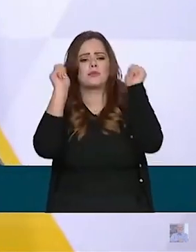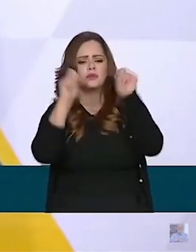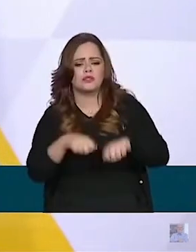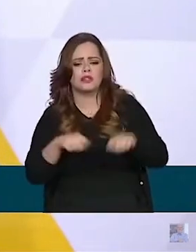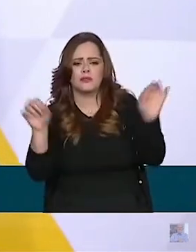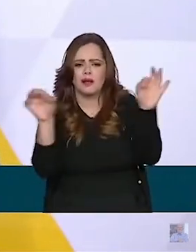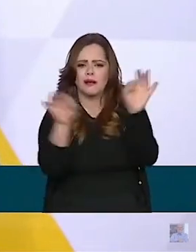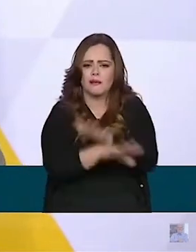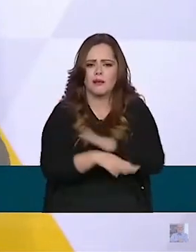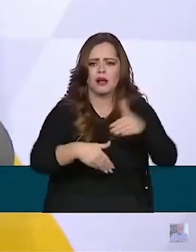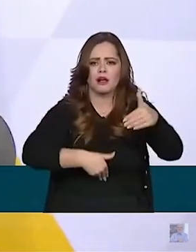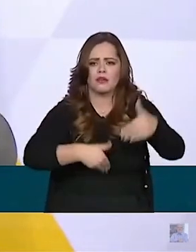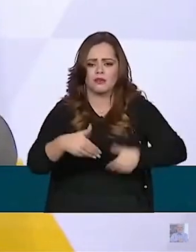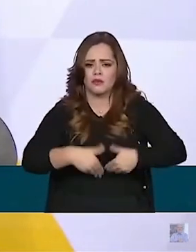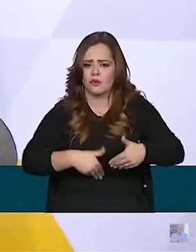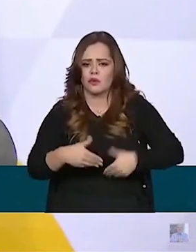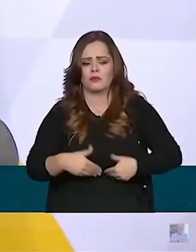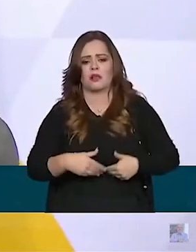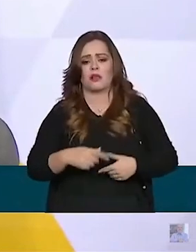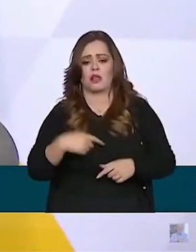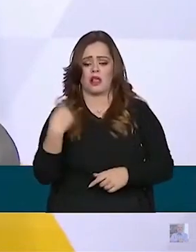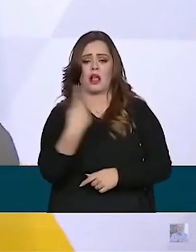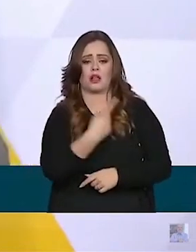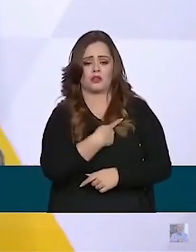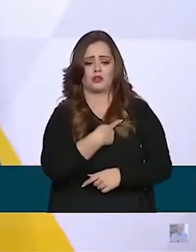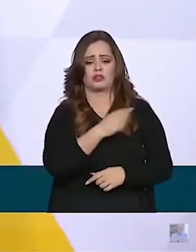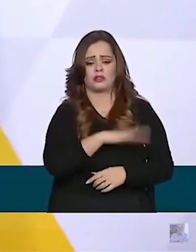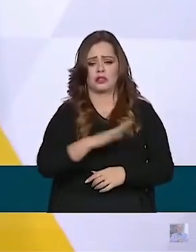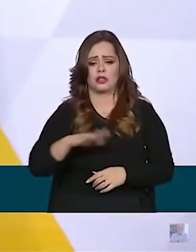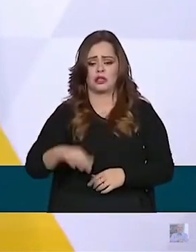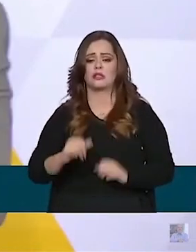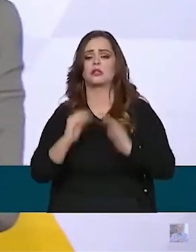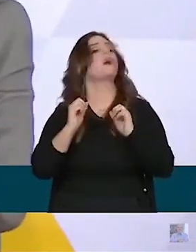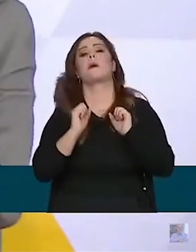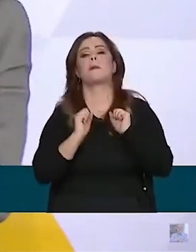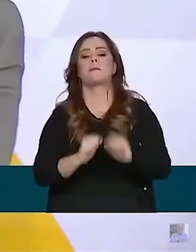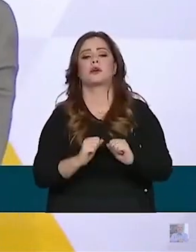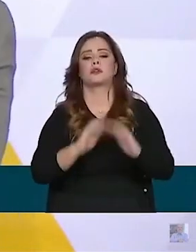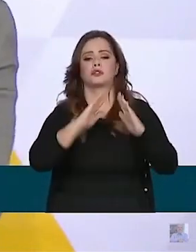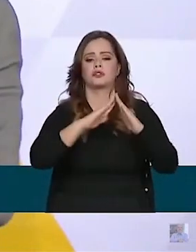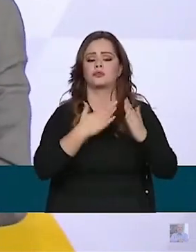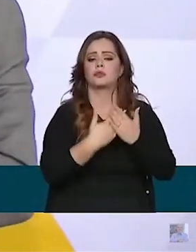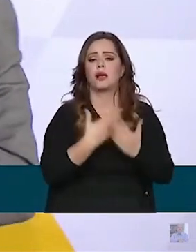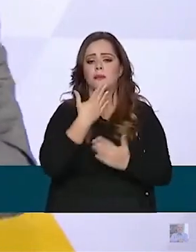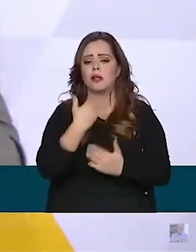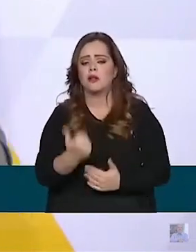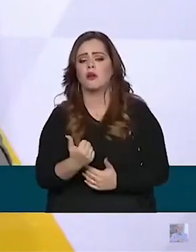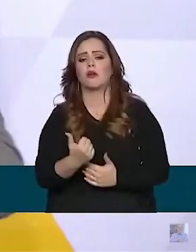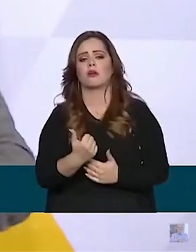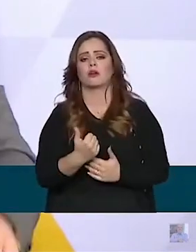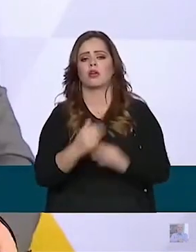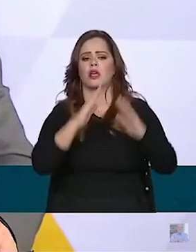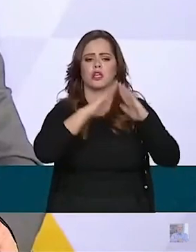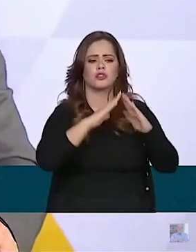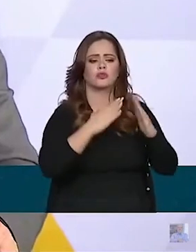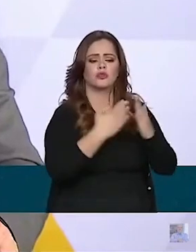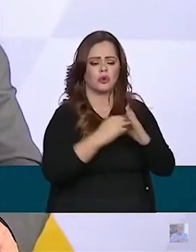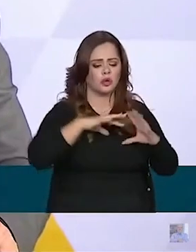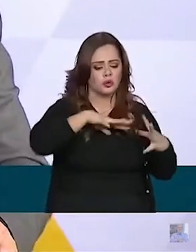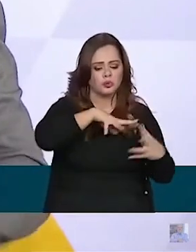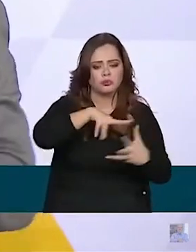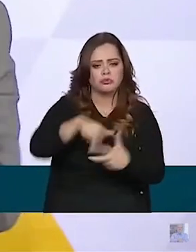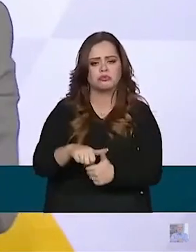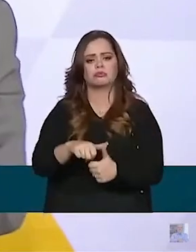com a fome. Nós vamos provar que as nossas crianças podem estudar numa escola de melhor qualidade, inclusive escola de tempo